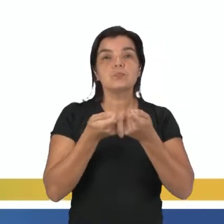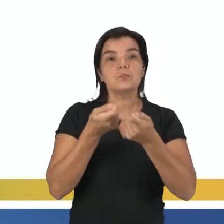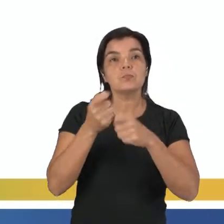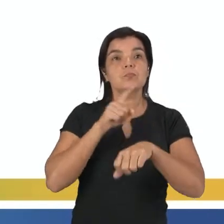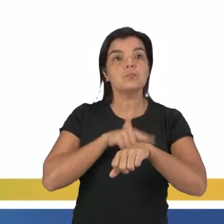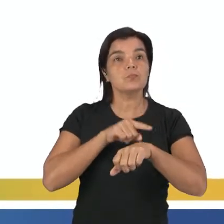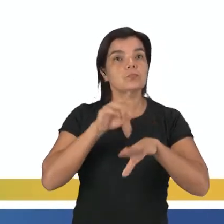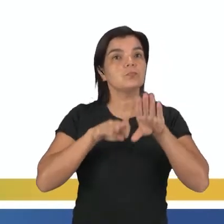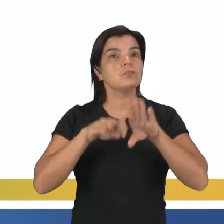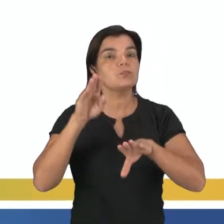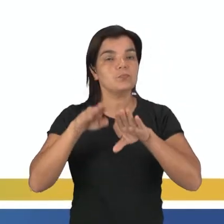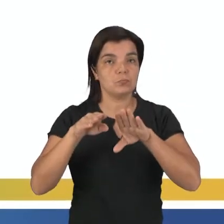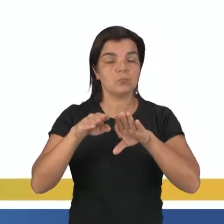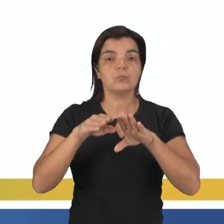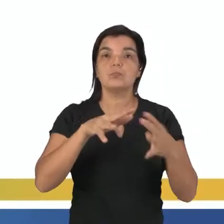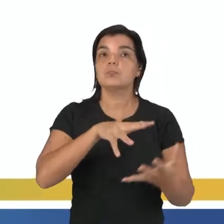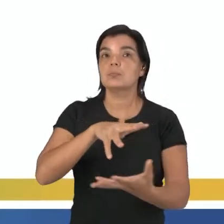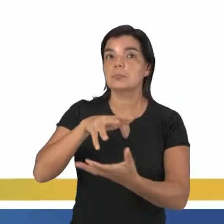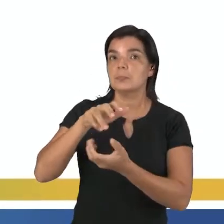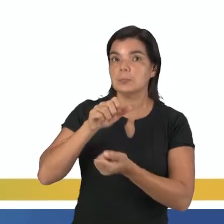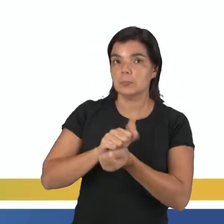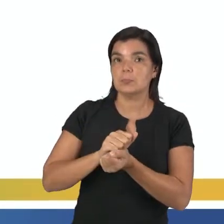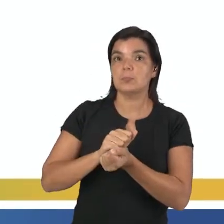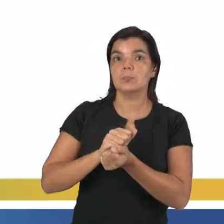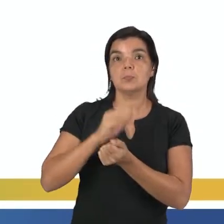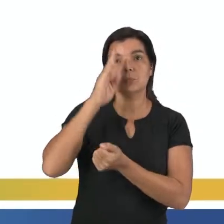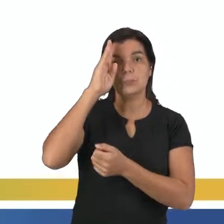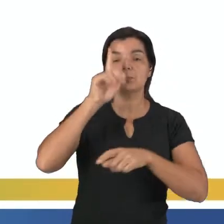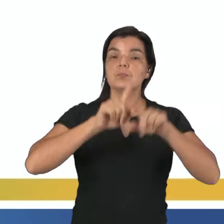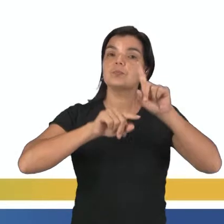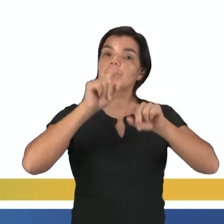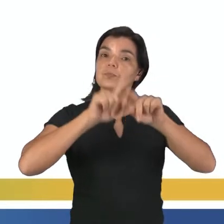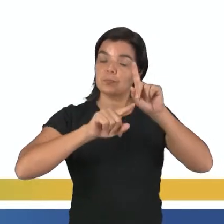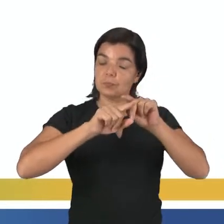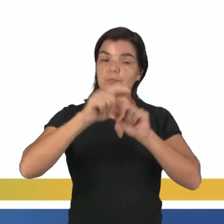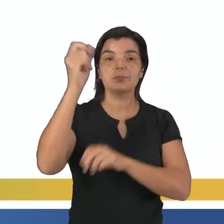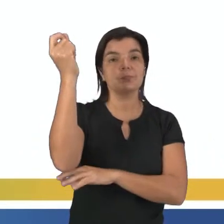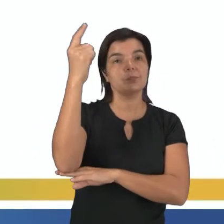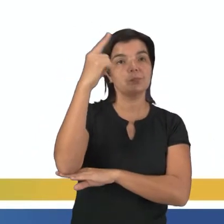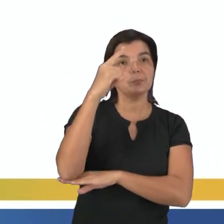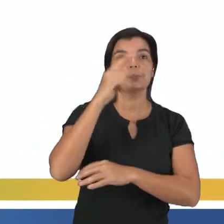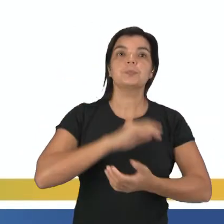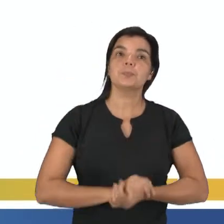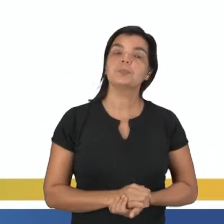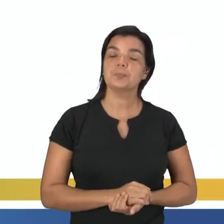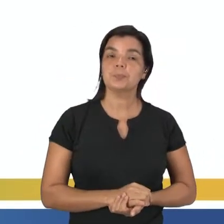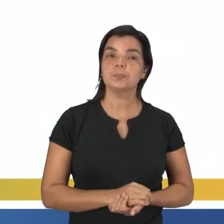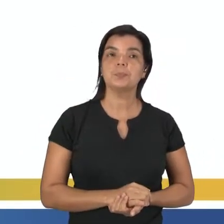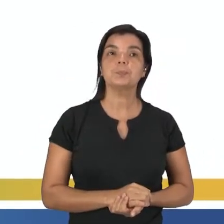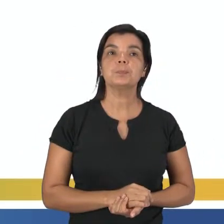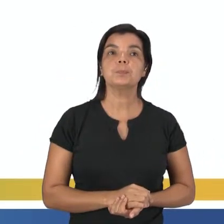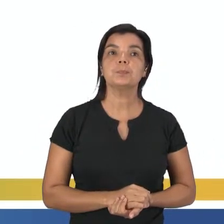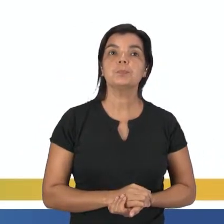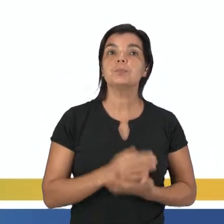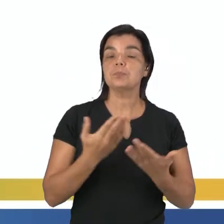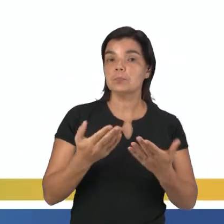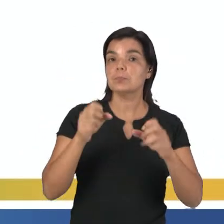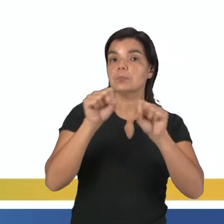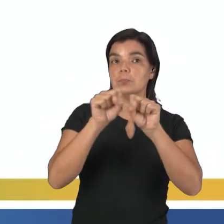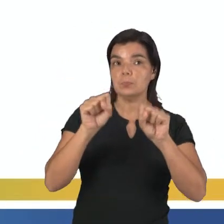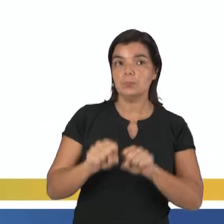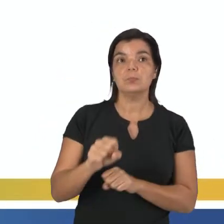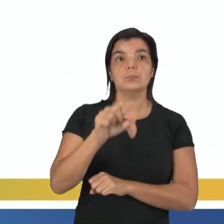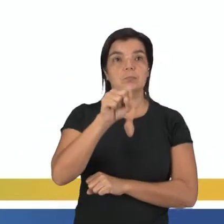tempo de acordo com a posição da Terra em relação à sua principal estrela do Sistema Solar, ou seja, que era o Sol. E pelo